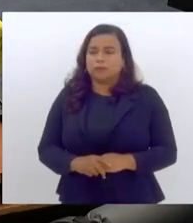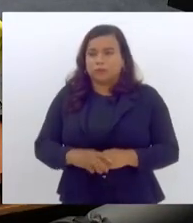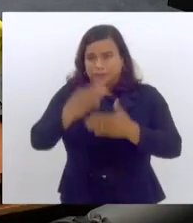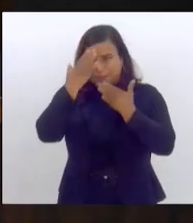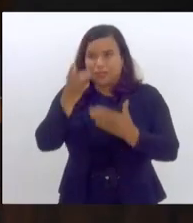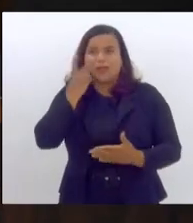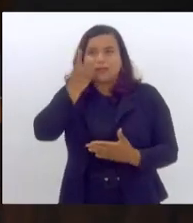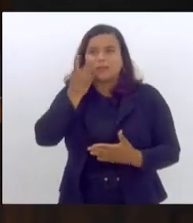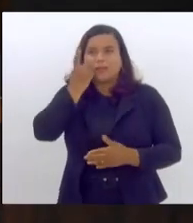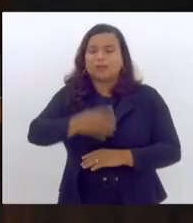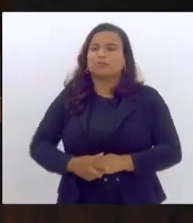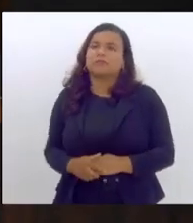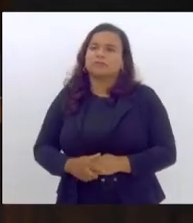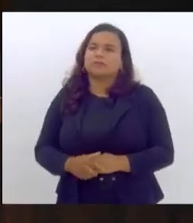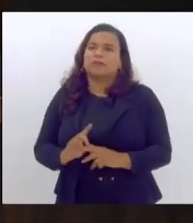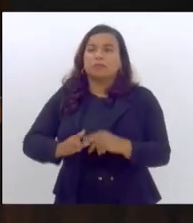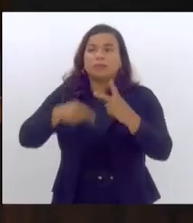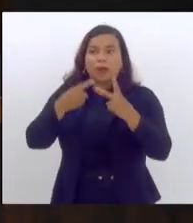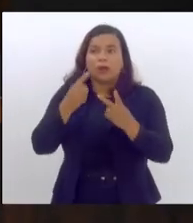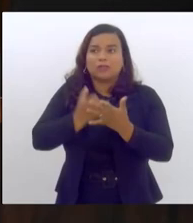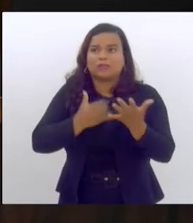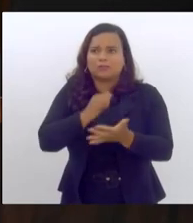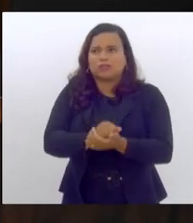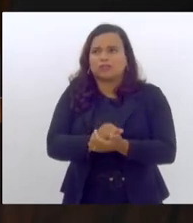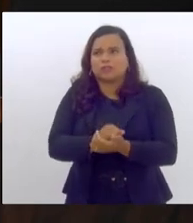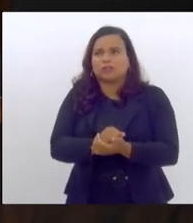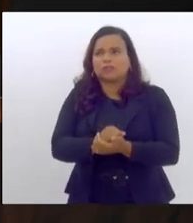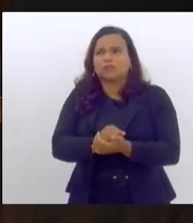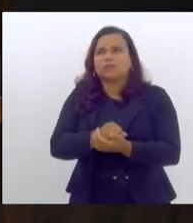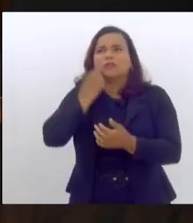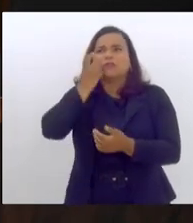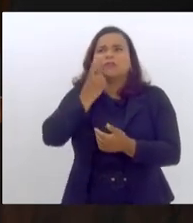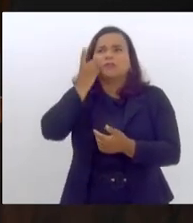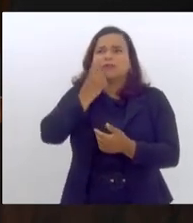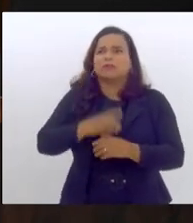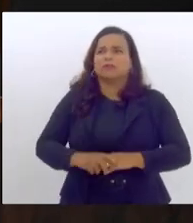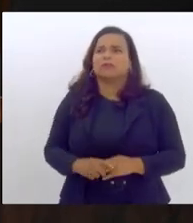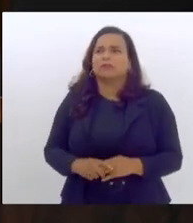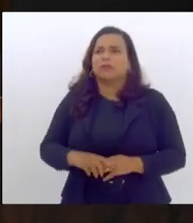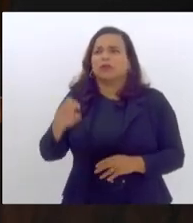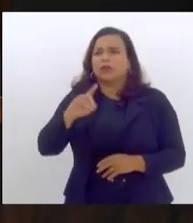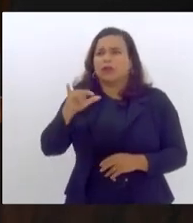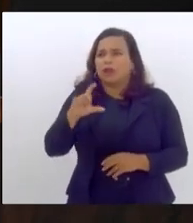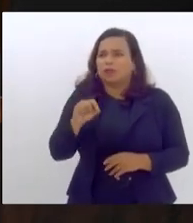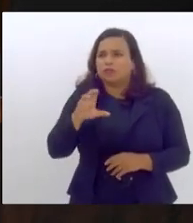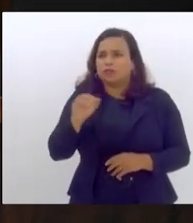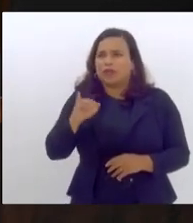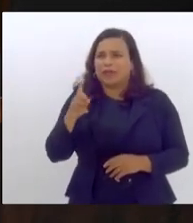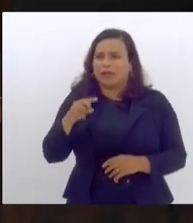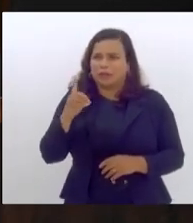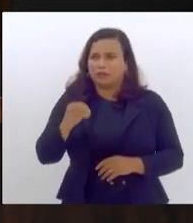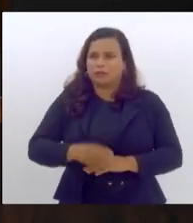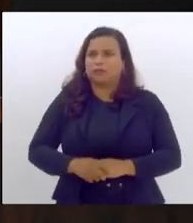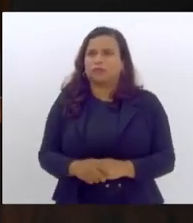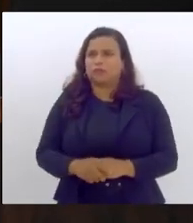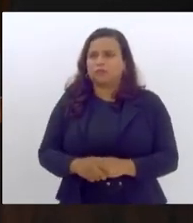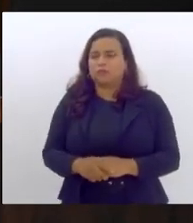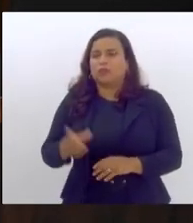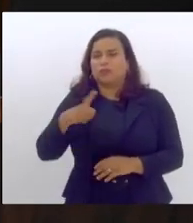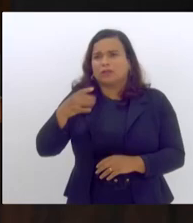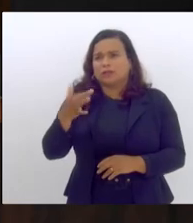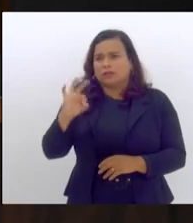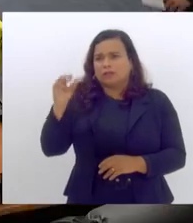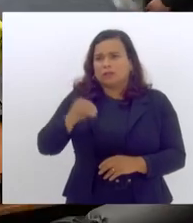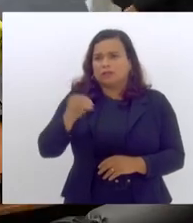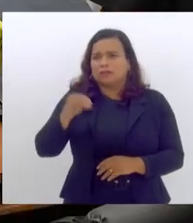Obrigada, deputado. Próximo orador inscrito é o deputado Cláudio Caiado. Vossa Excelência dispõe de 10 minutos no